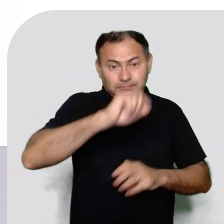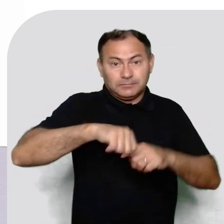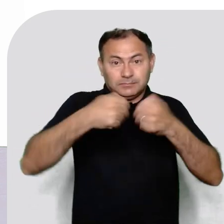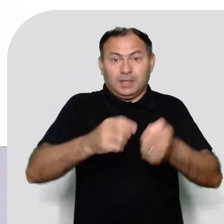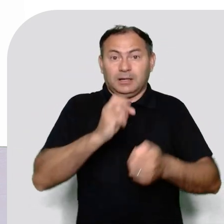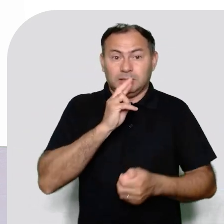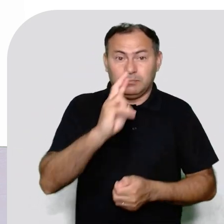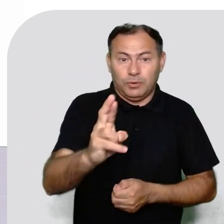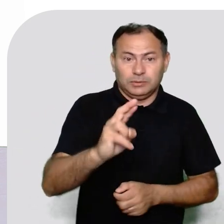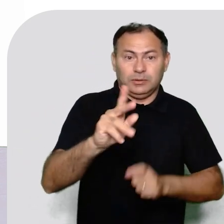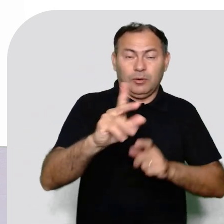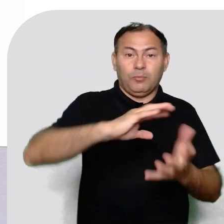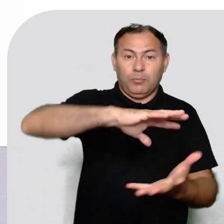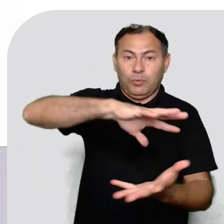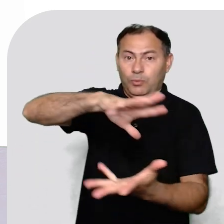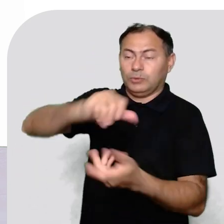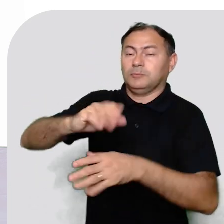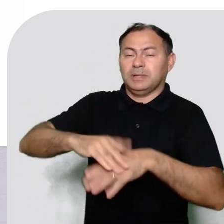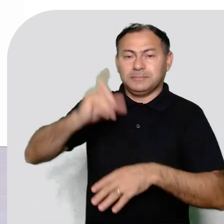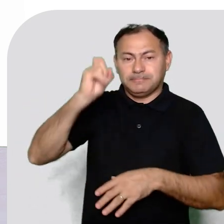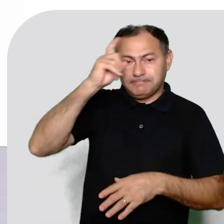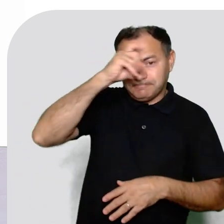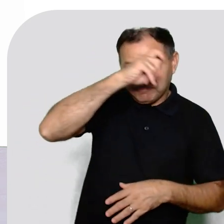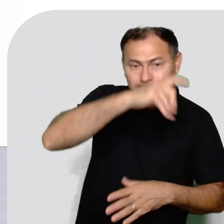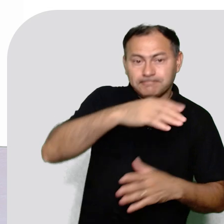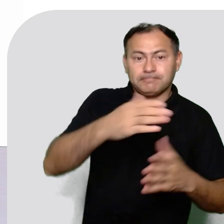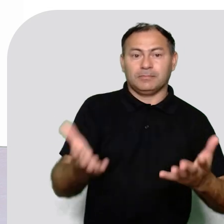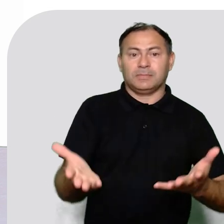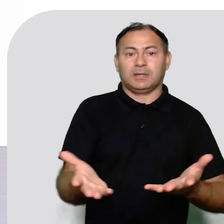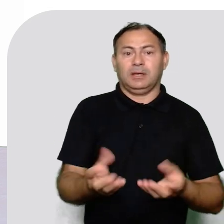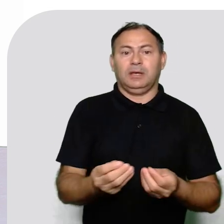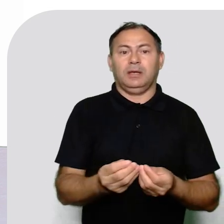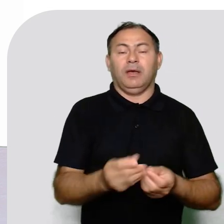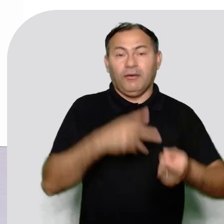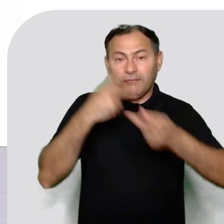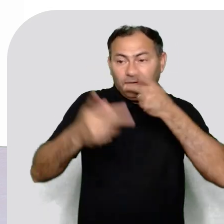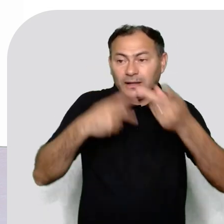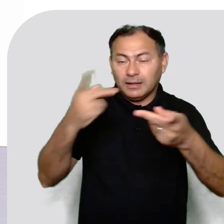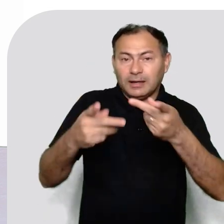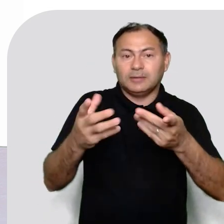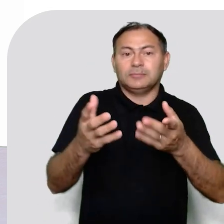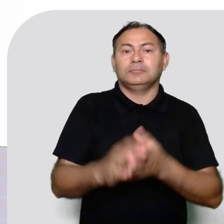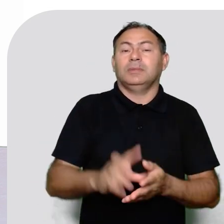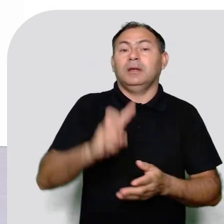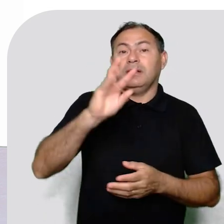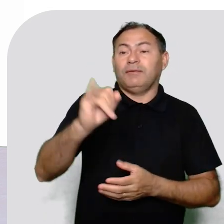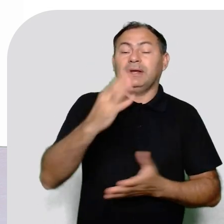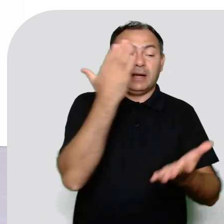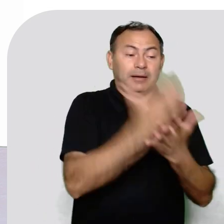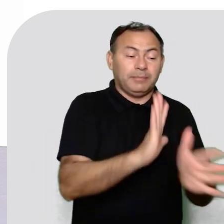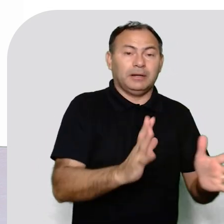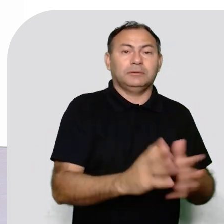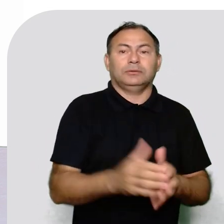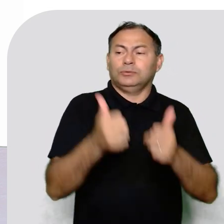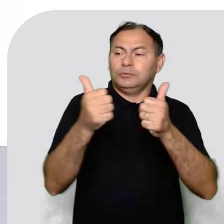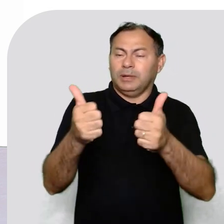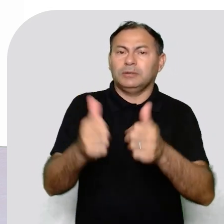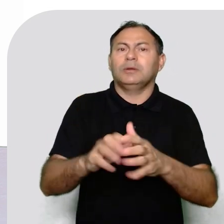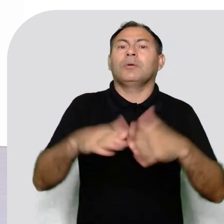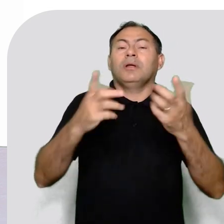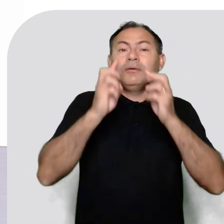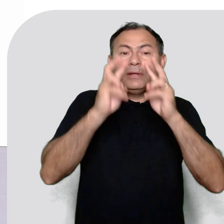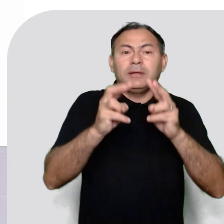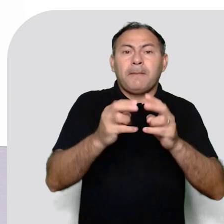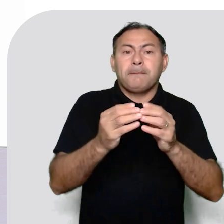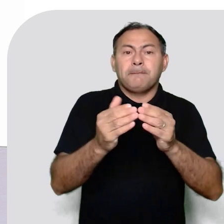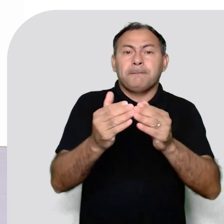essa resposta ao mundo. É mais difícil dizer, vai passar, tá tudo bem. Quando